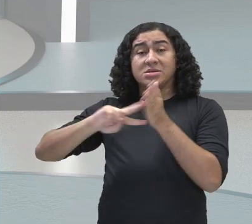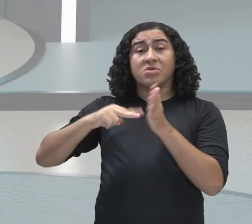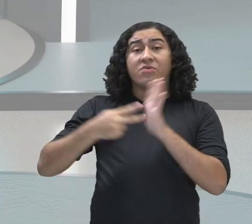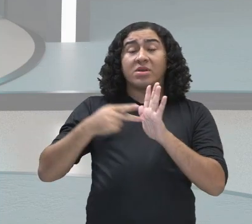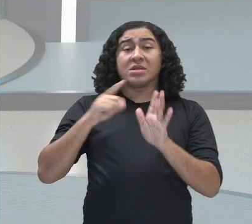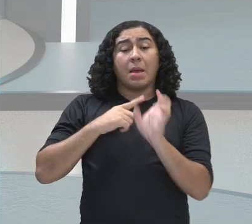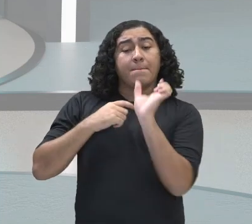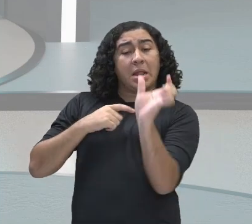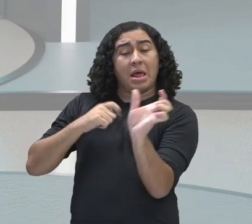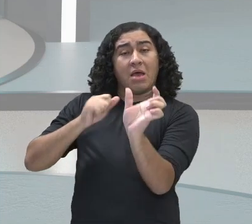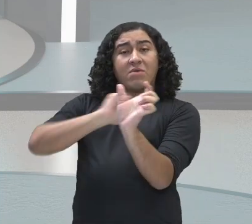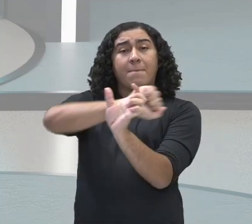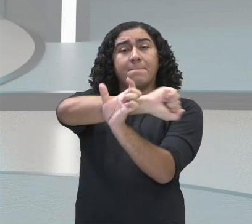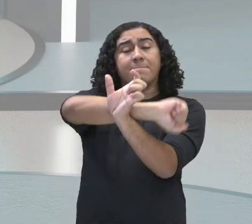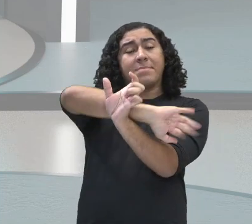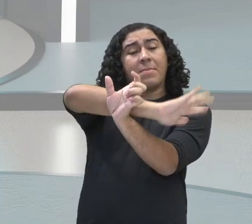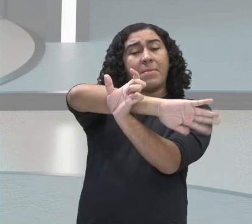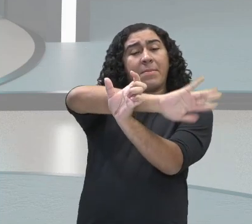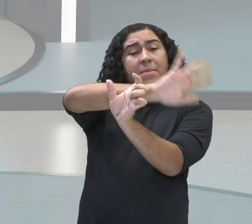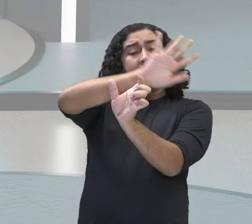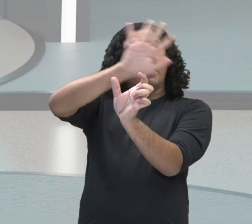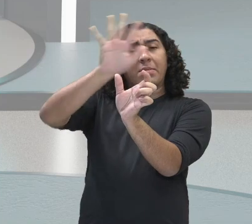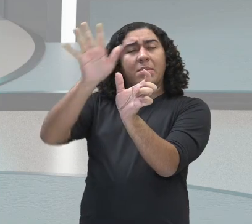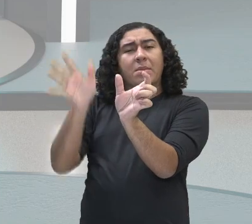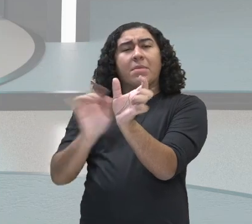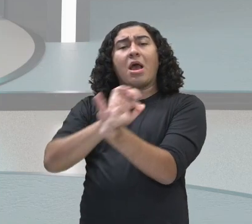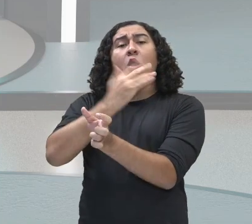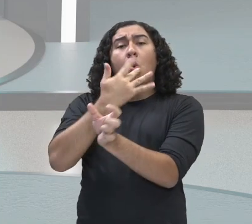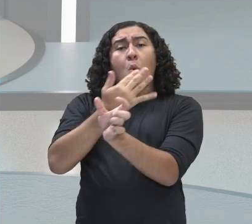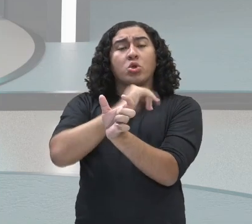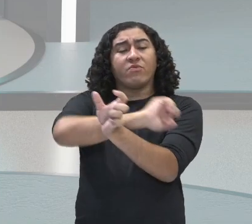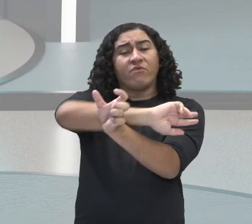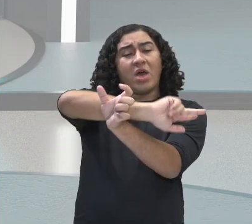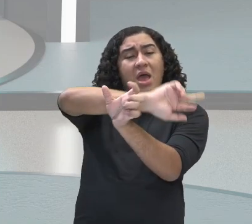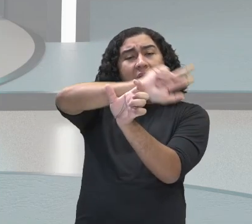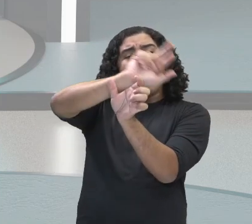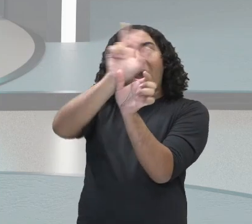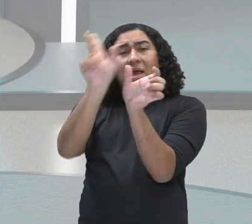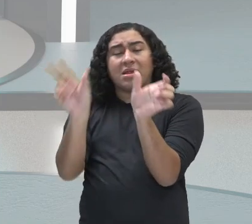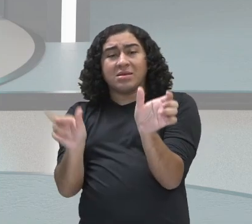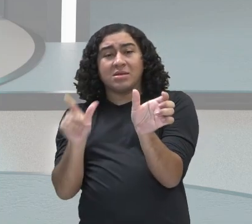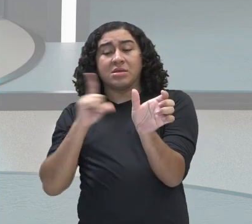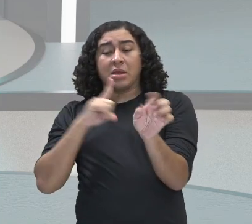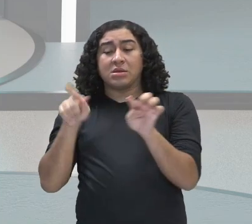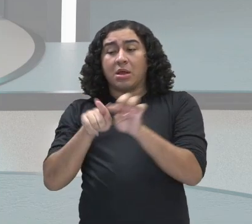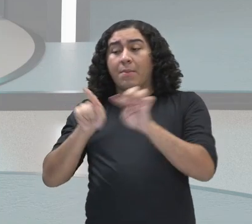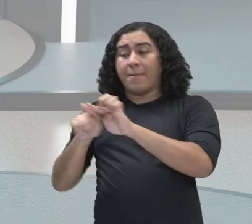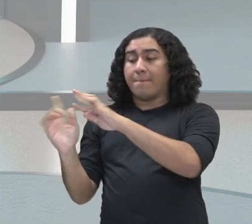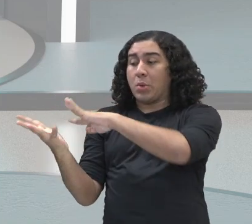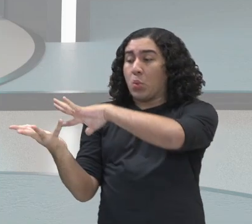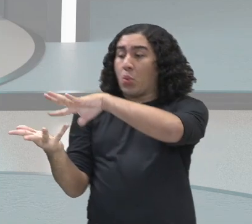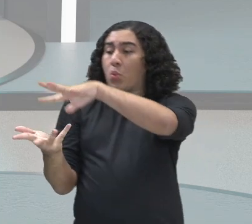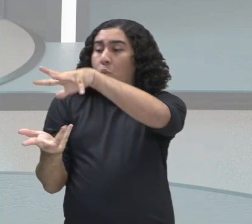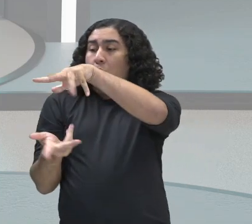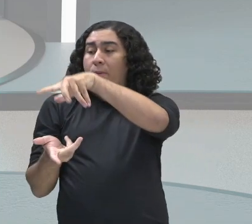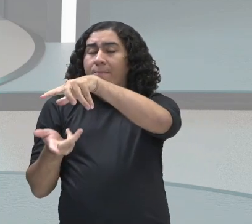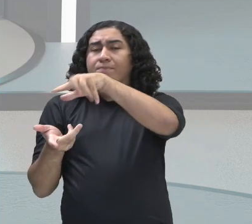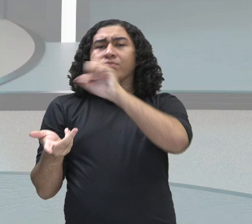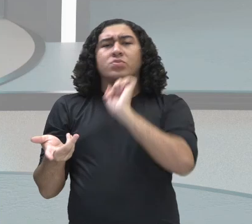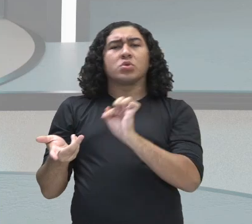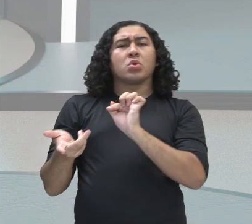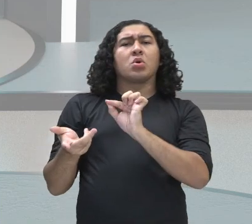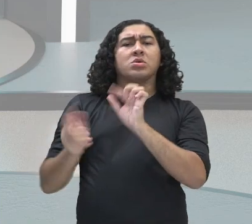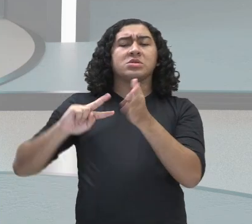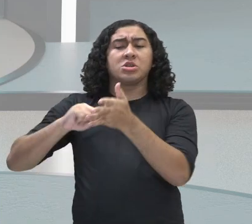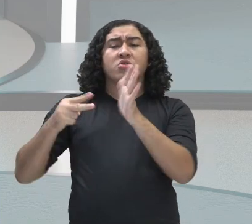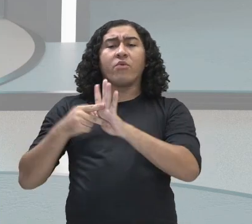com cores diferentes. E lá ao centro, ó, tem o nosso planeta, o nosso universo. Ou seja, o que quer dizer